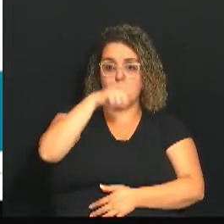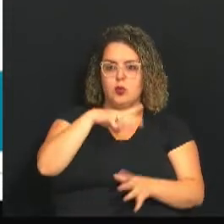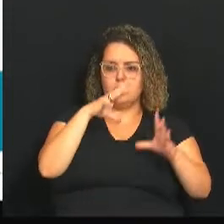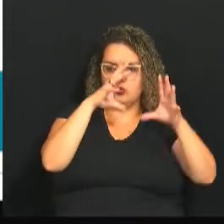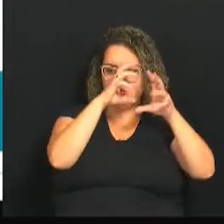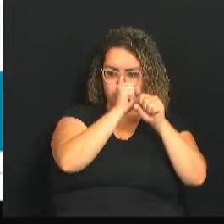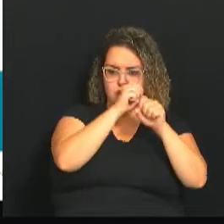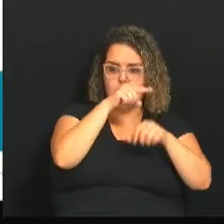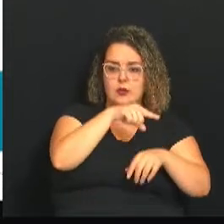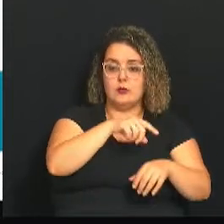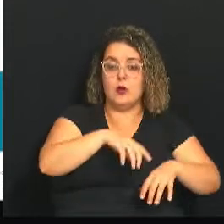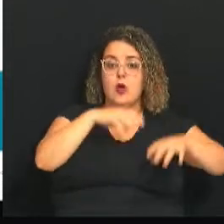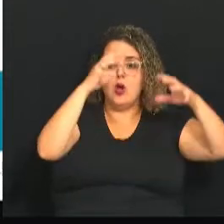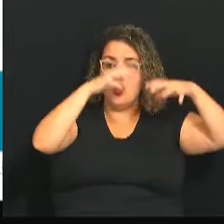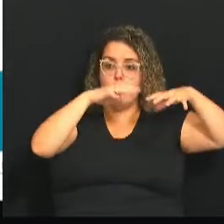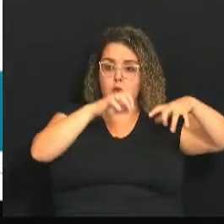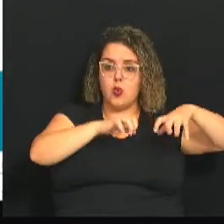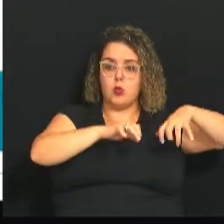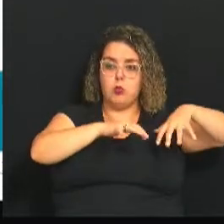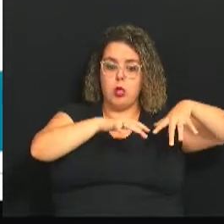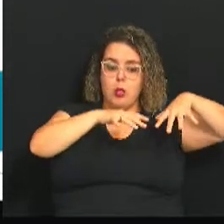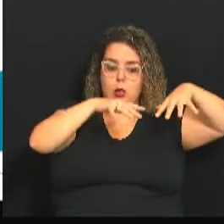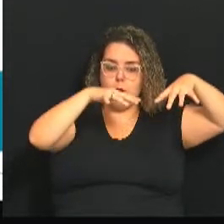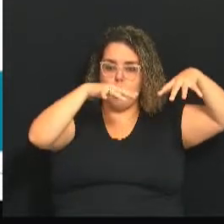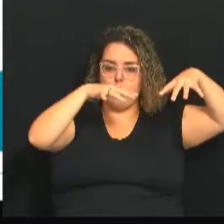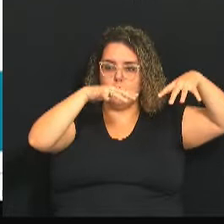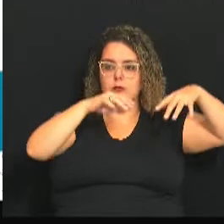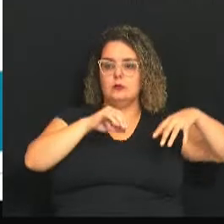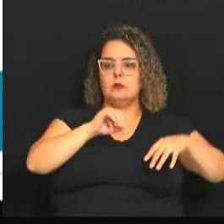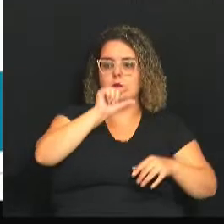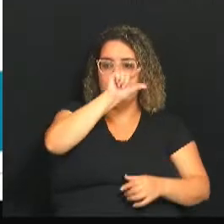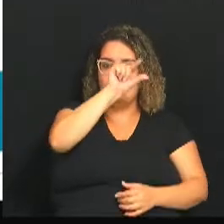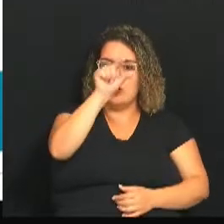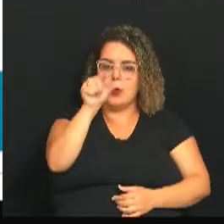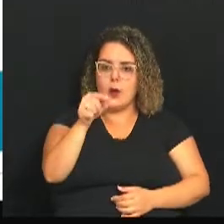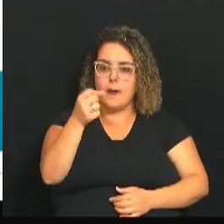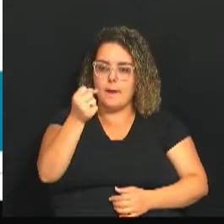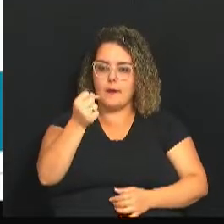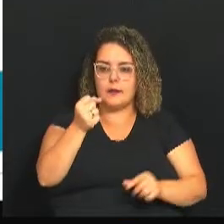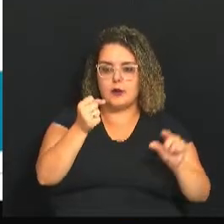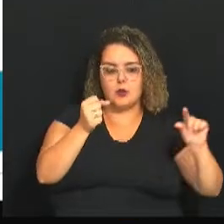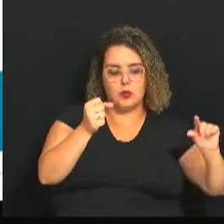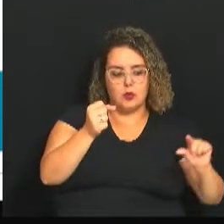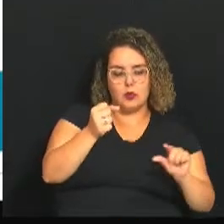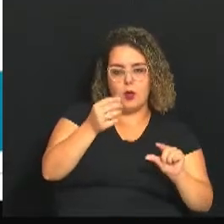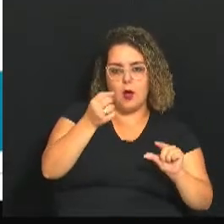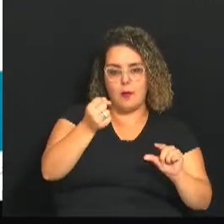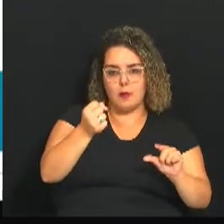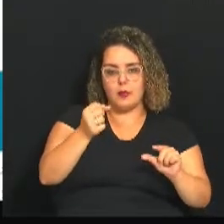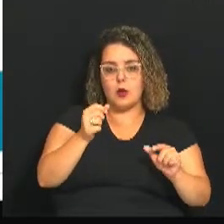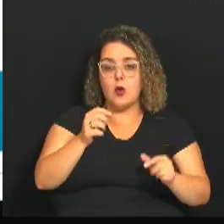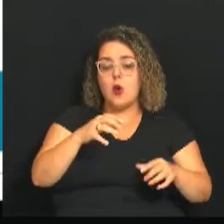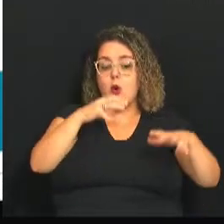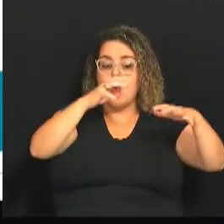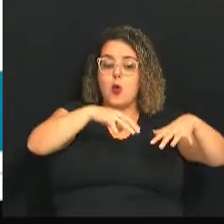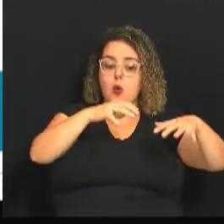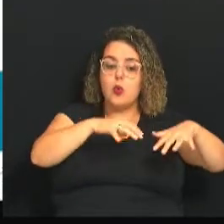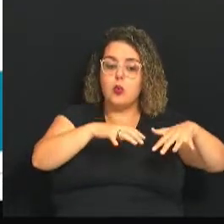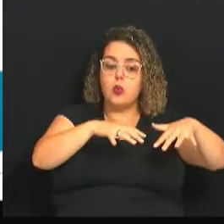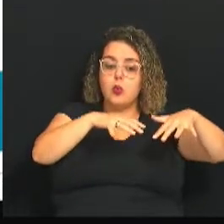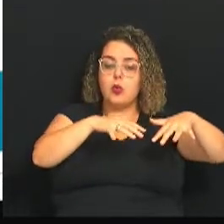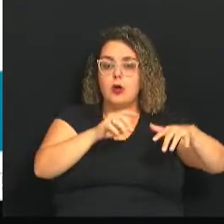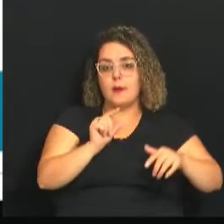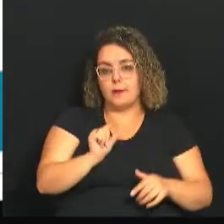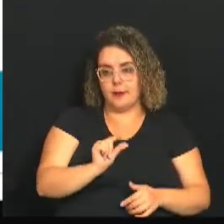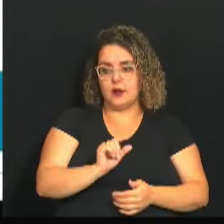ocorrências de alagamento. E as áreas aqui mais em branco, onde houve menos. Ele faz essa distribuição espacial. E